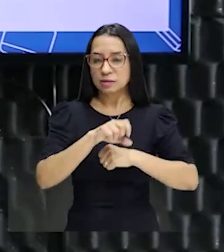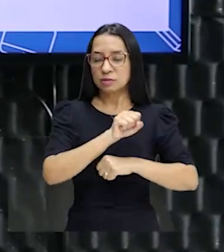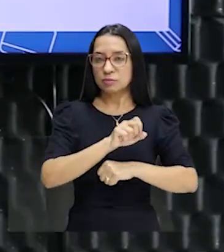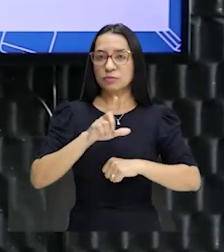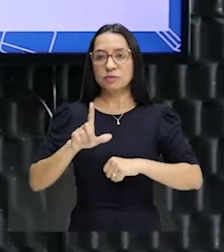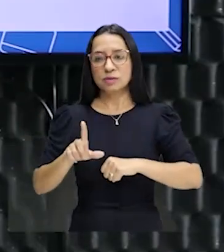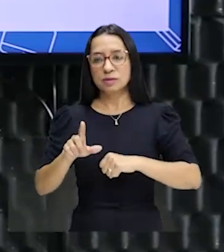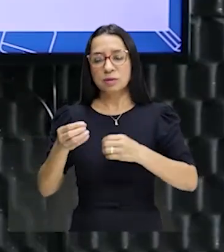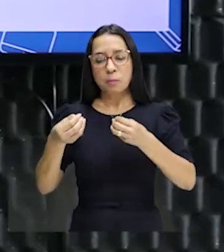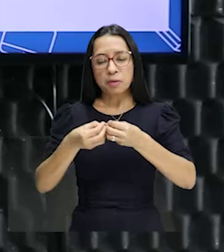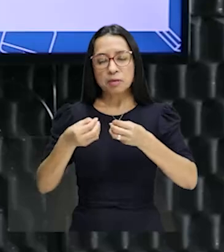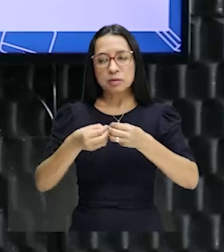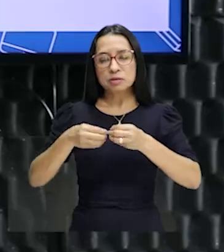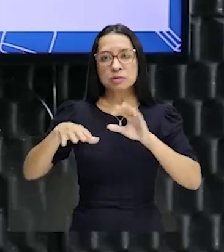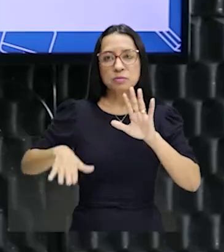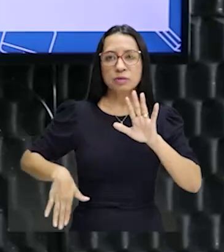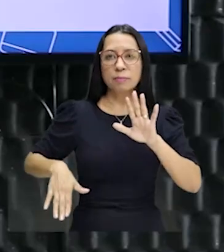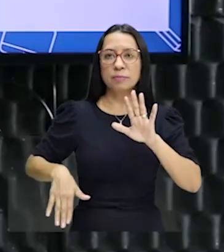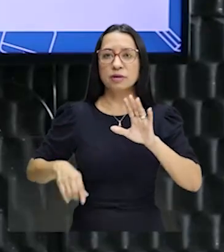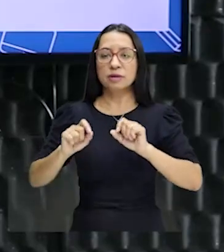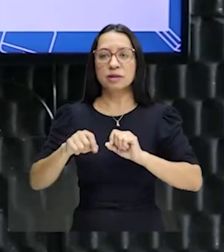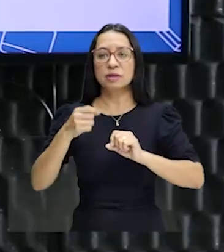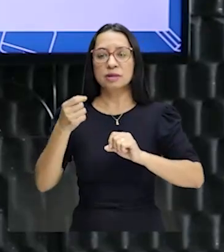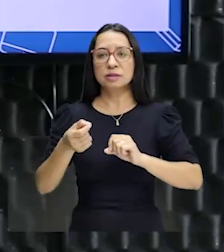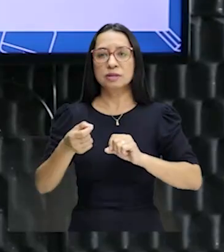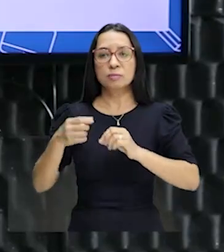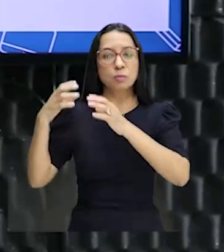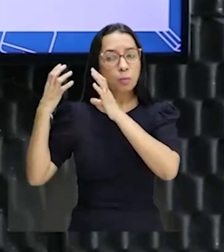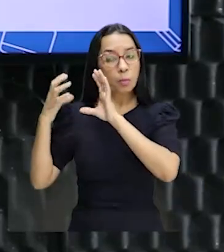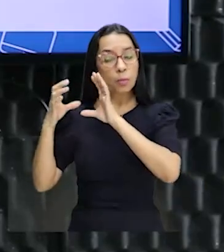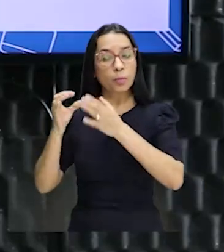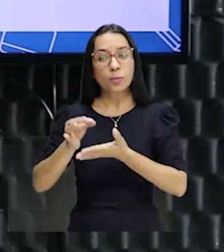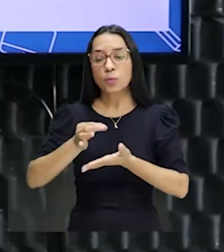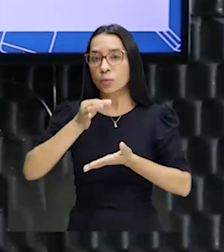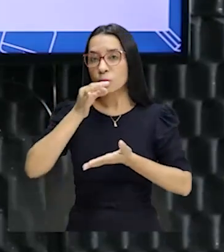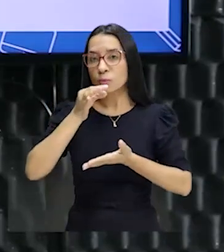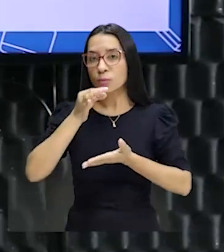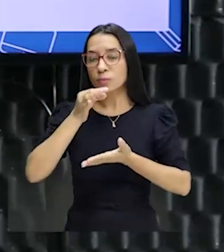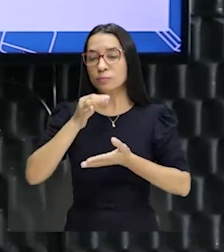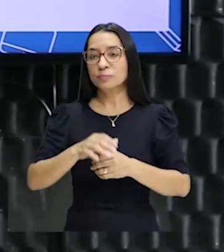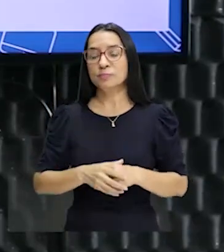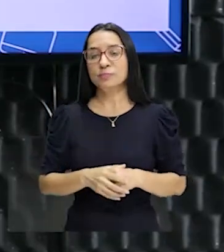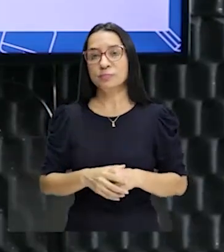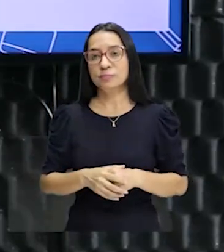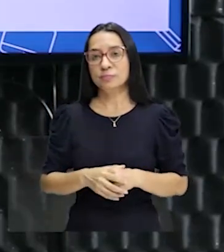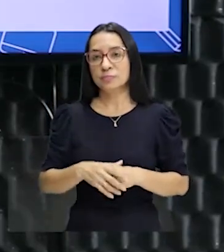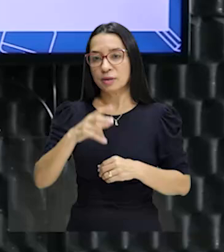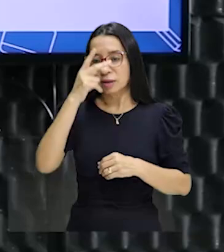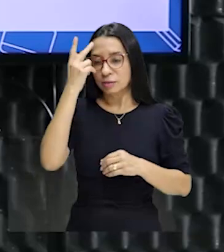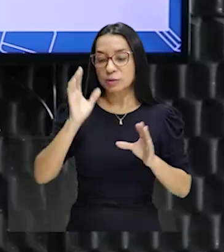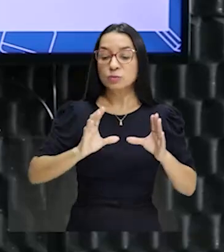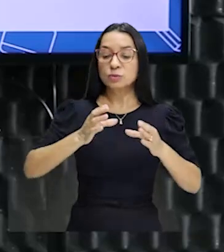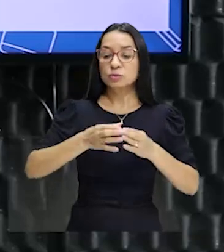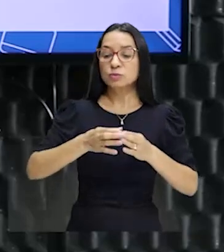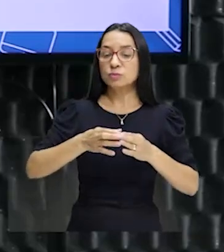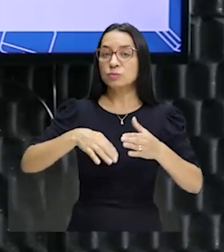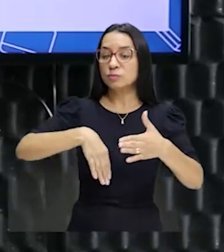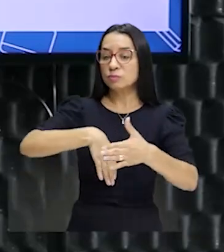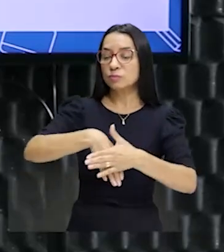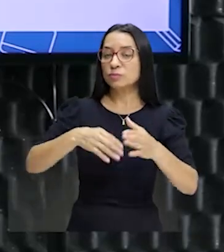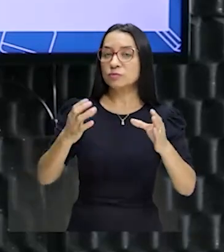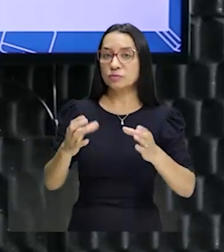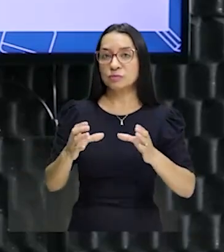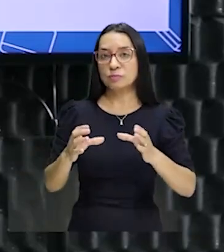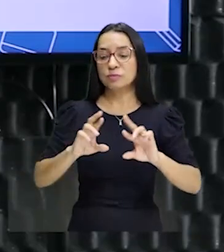É um tipo de lazer. Depois tomar uma água de coco. A galera do futebol que reúne-se aí aos finais de semana